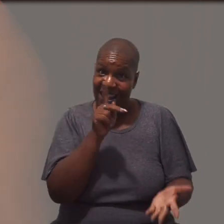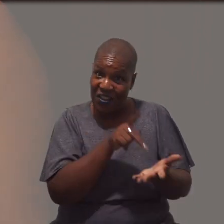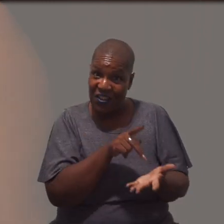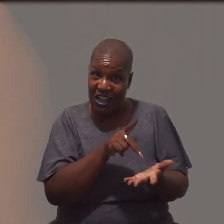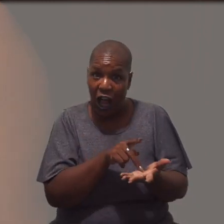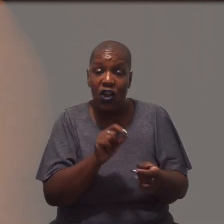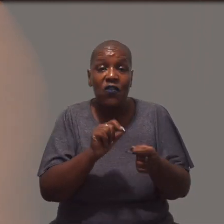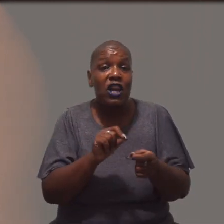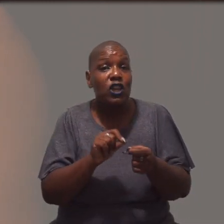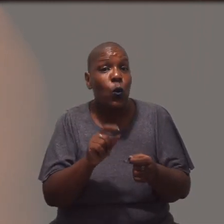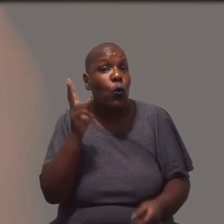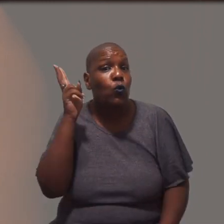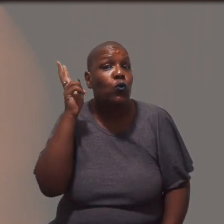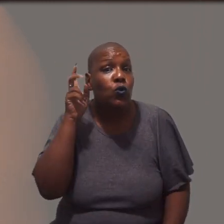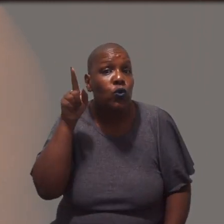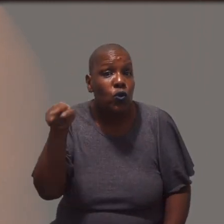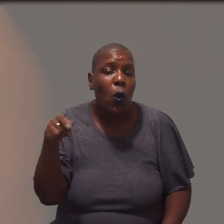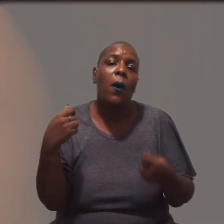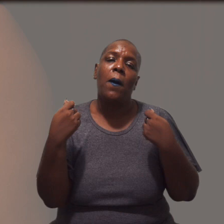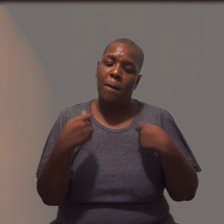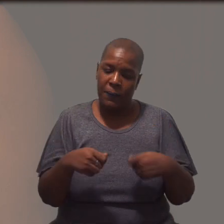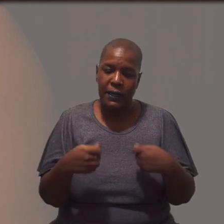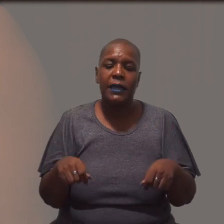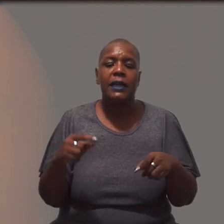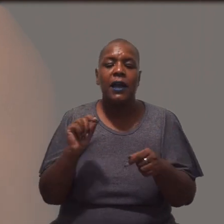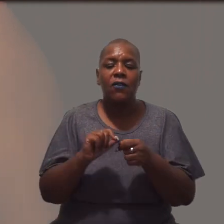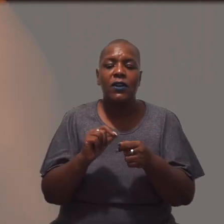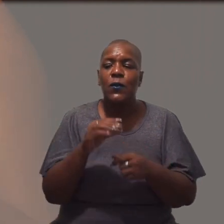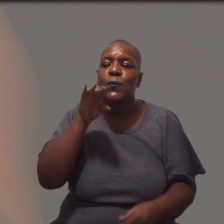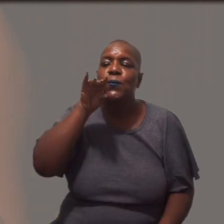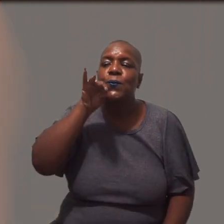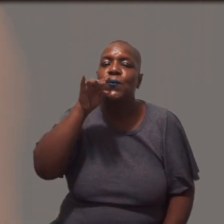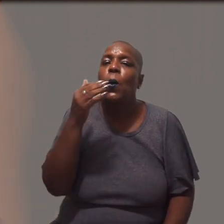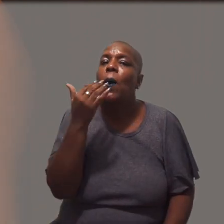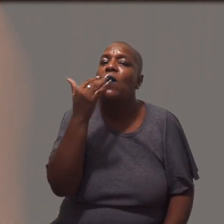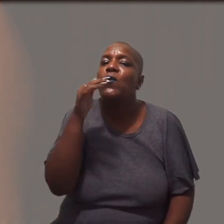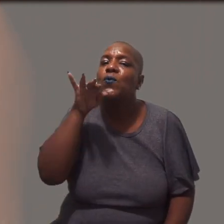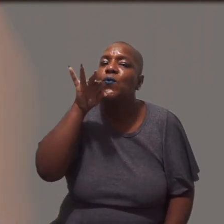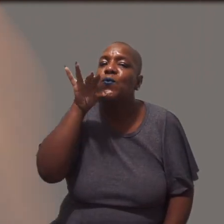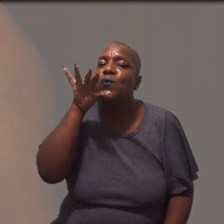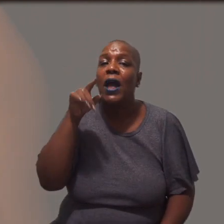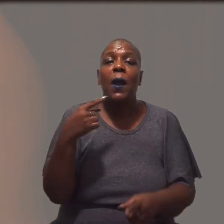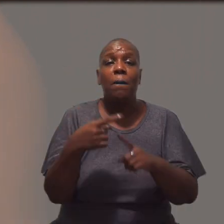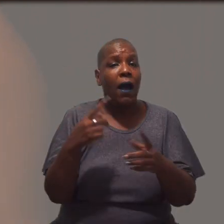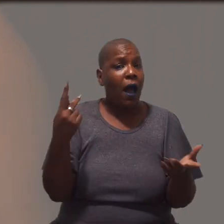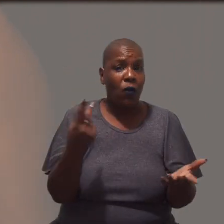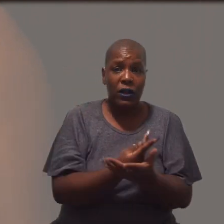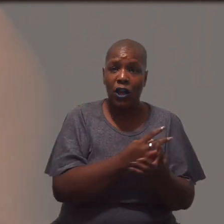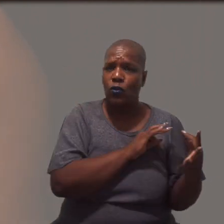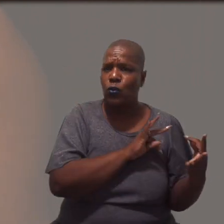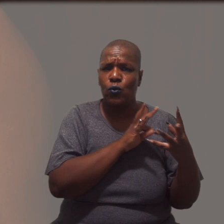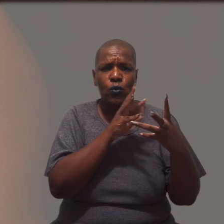realidade, para produzir o som no trompete, a gente precisa fazer uma vibração labial, que é o que acontece